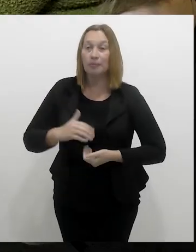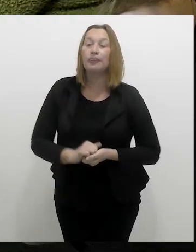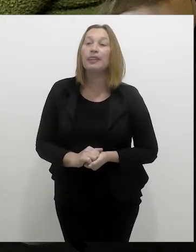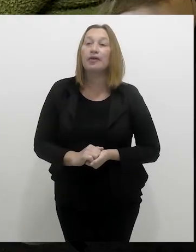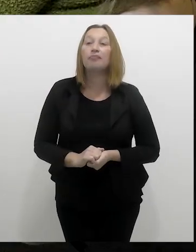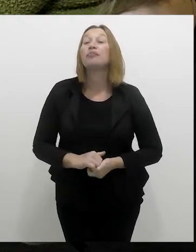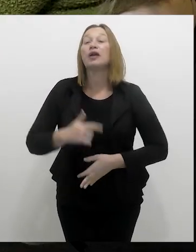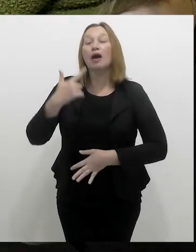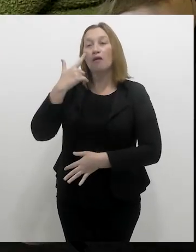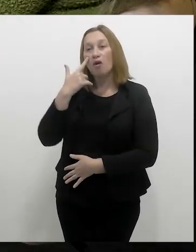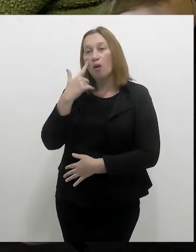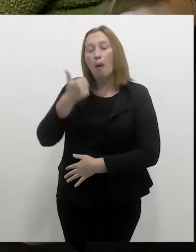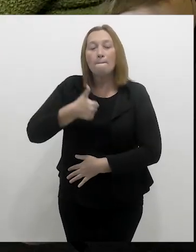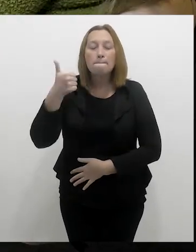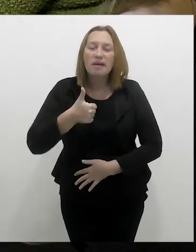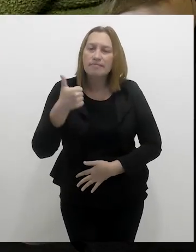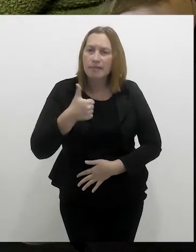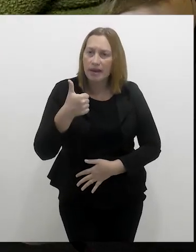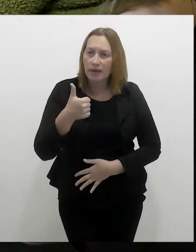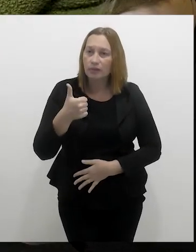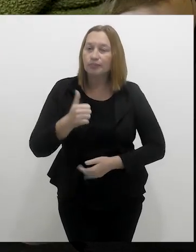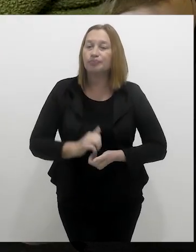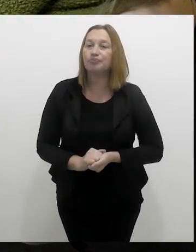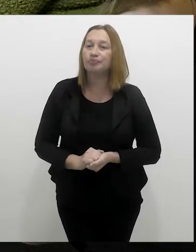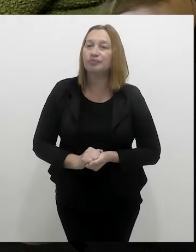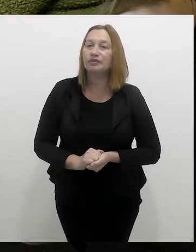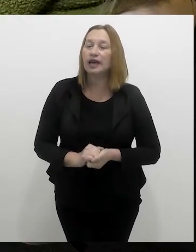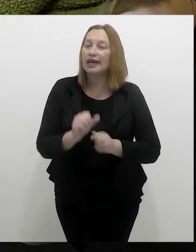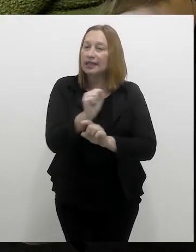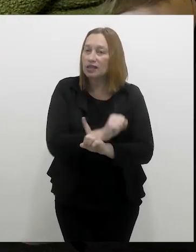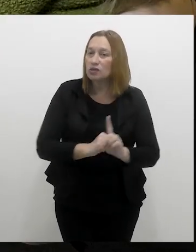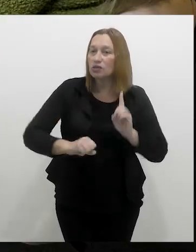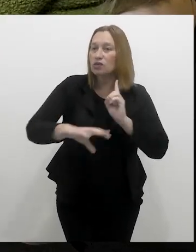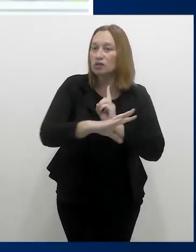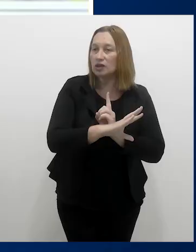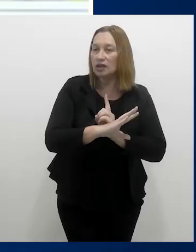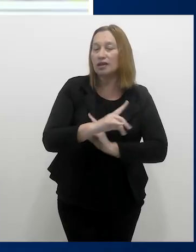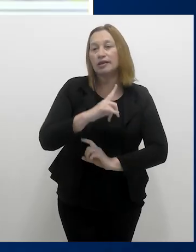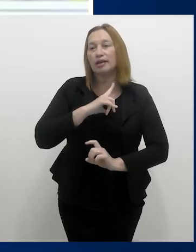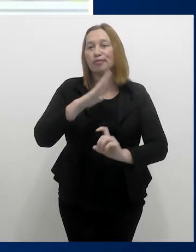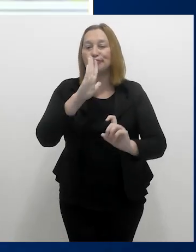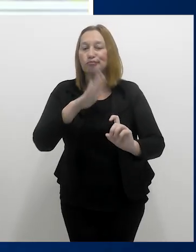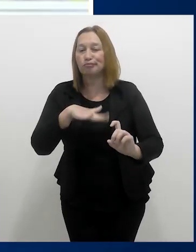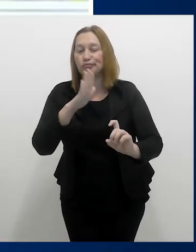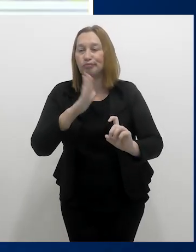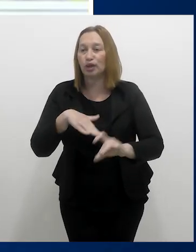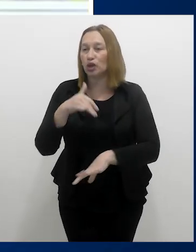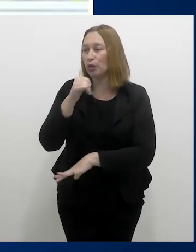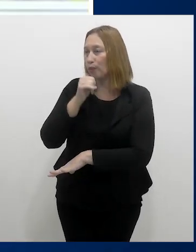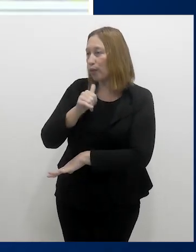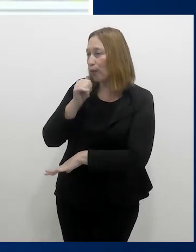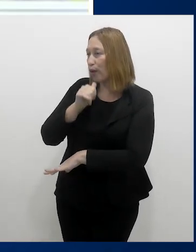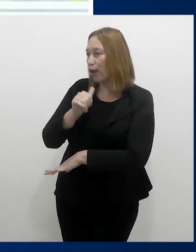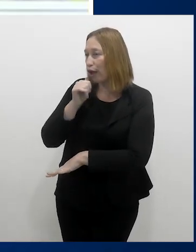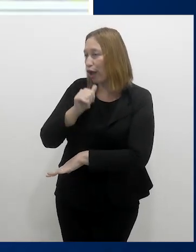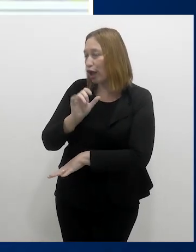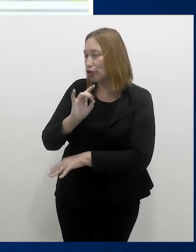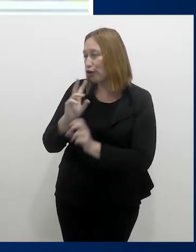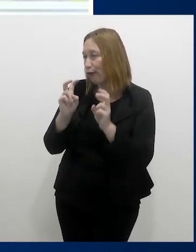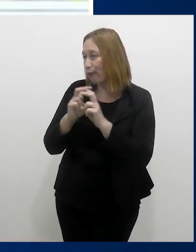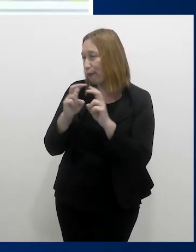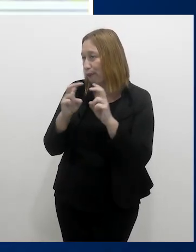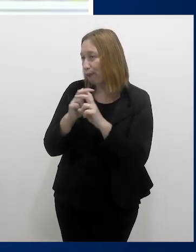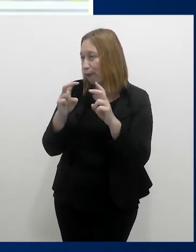olha, em primeiro lugar, eu acho que a gente tem na sociedade um mito, né, de que mulheres não se dão,